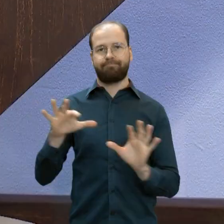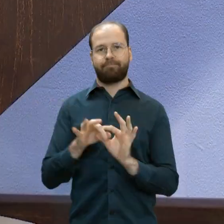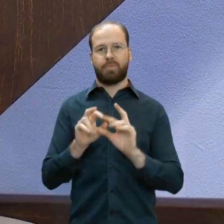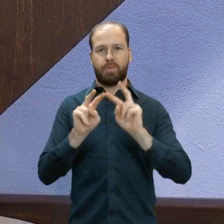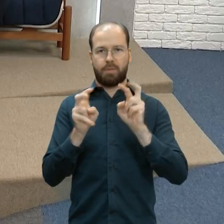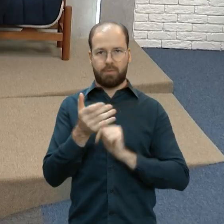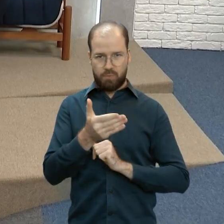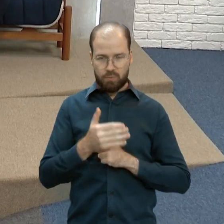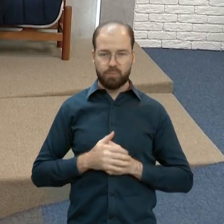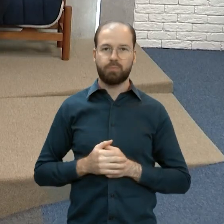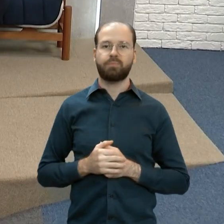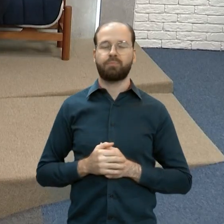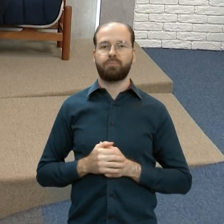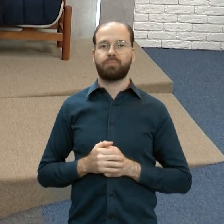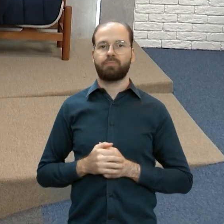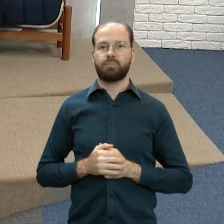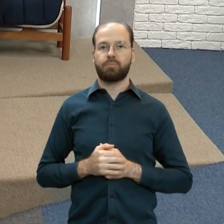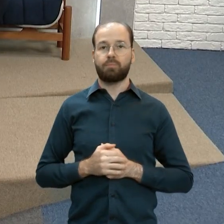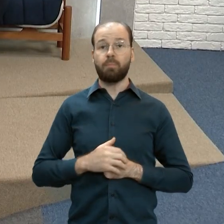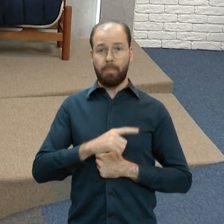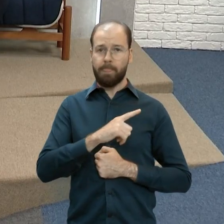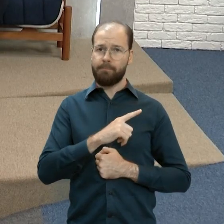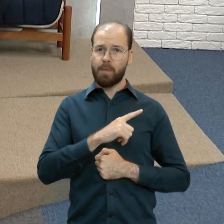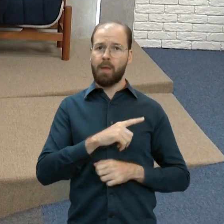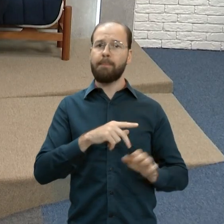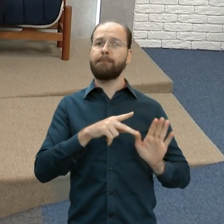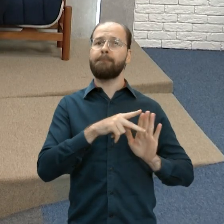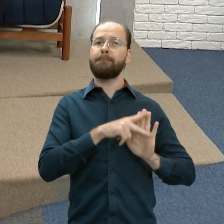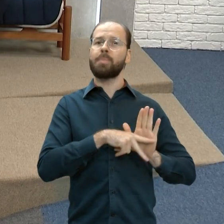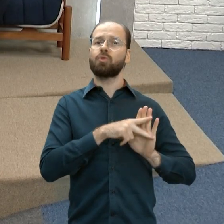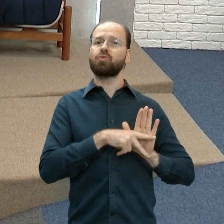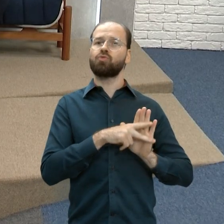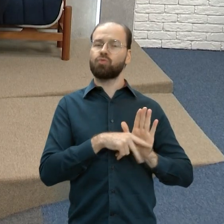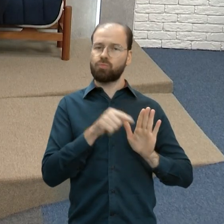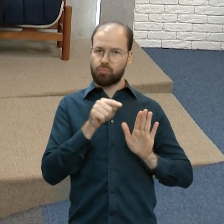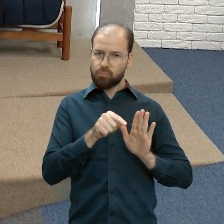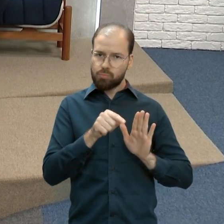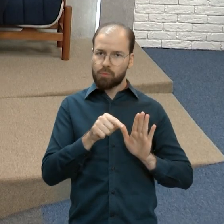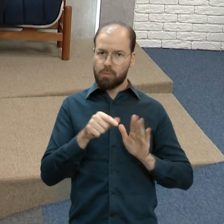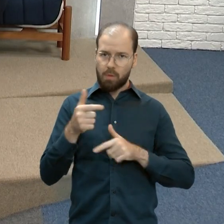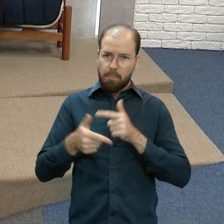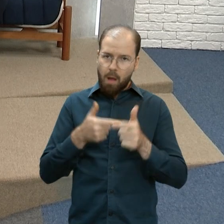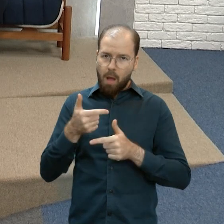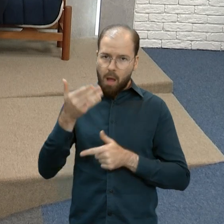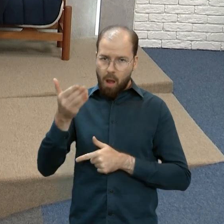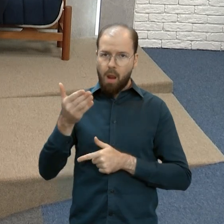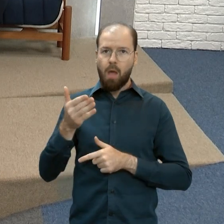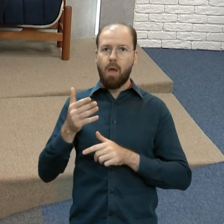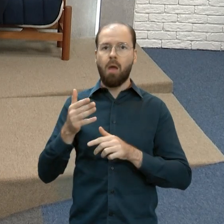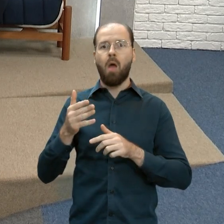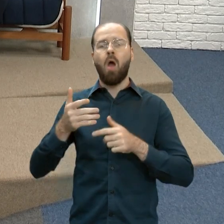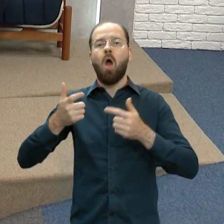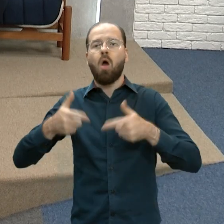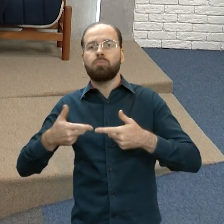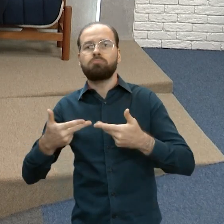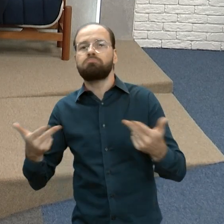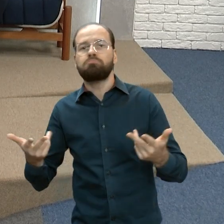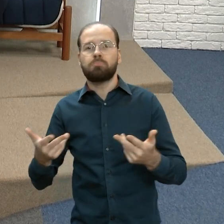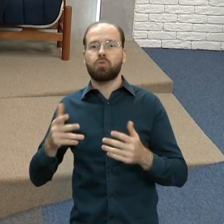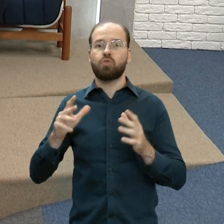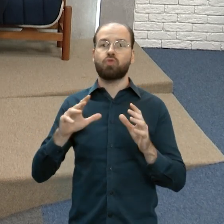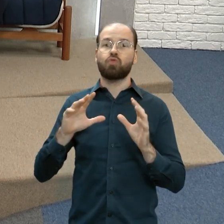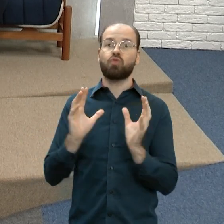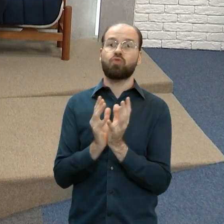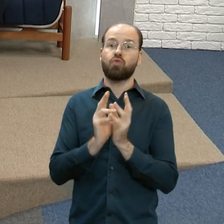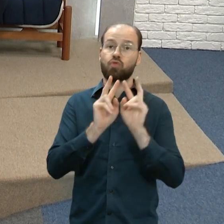né? Existe algum programa desenvolvido nesse sentido também que a senhora faz parte, professora? Exatamente sobre pais